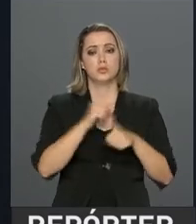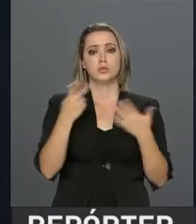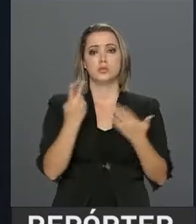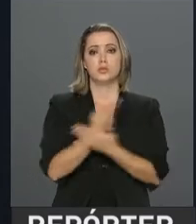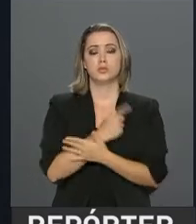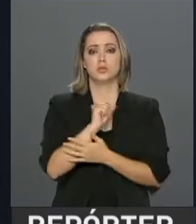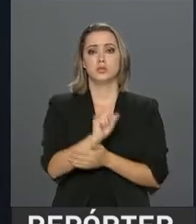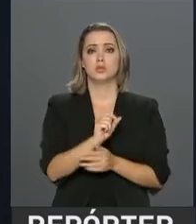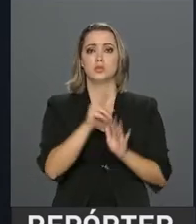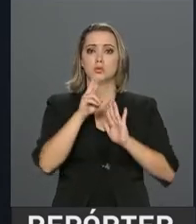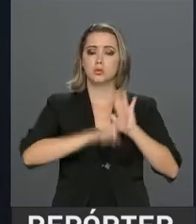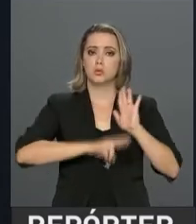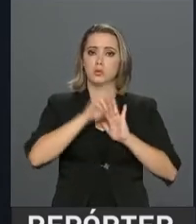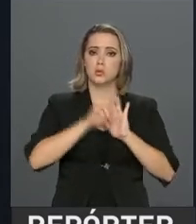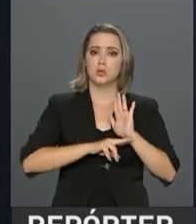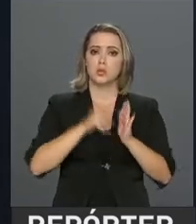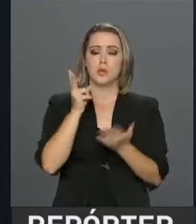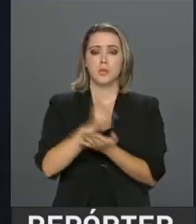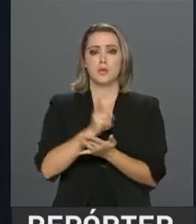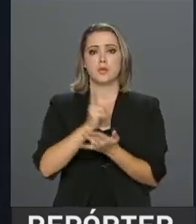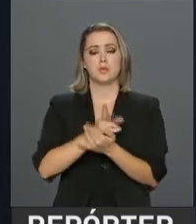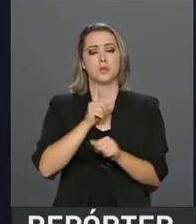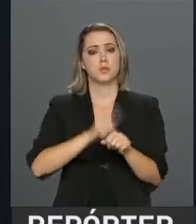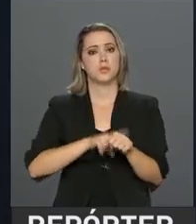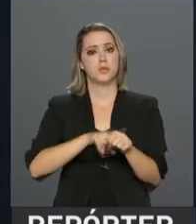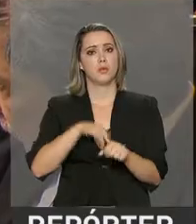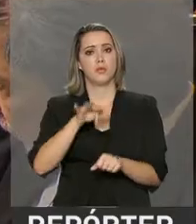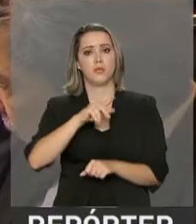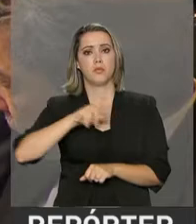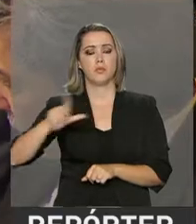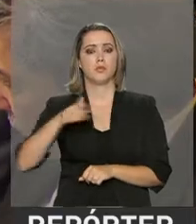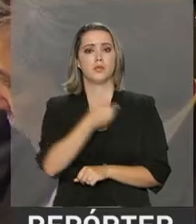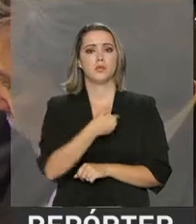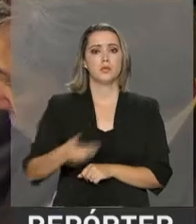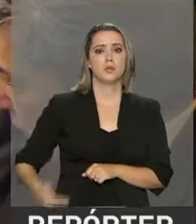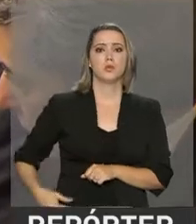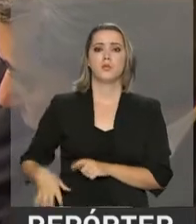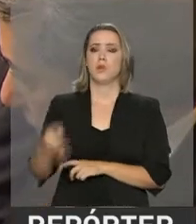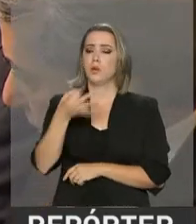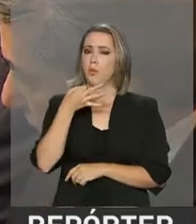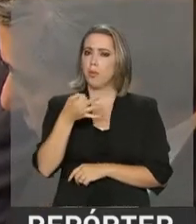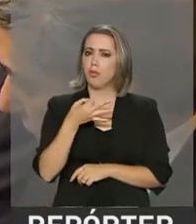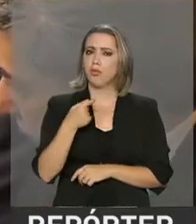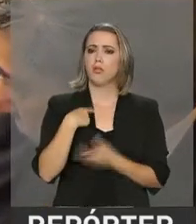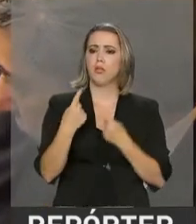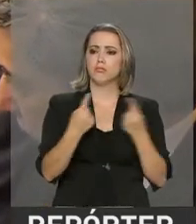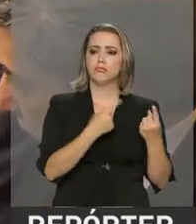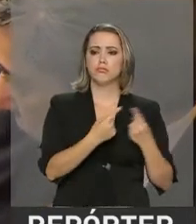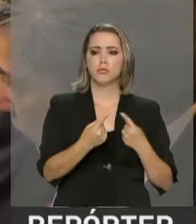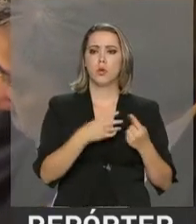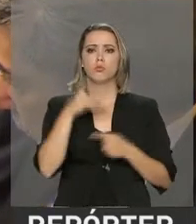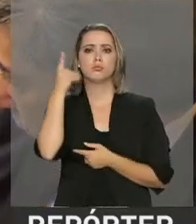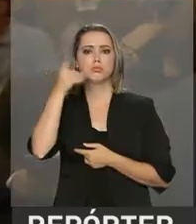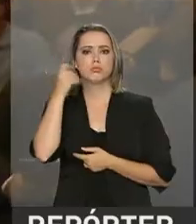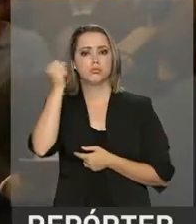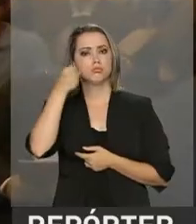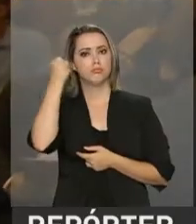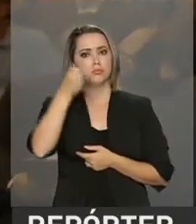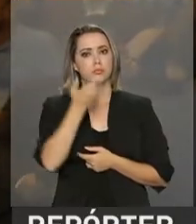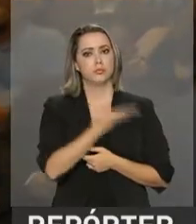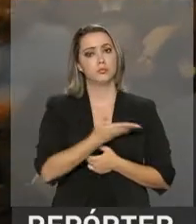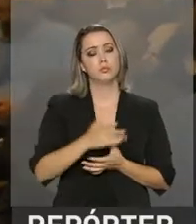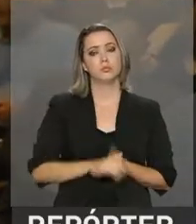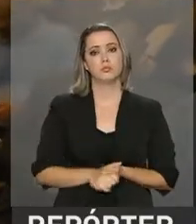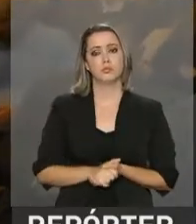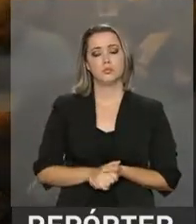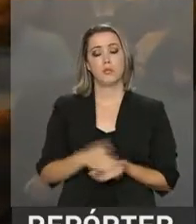texto original atendem ao mesmo tempo à questão fiscal do governo e às sugestões feitas pelos parlamentares. A